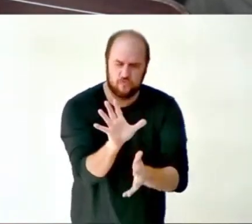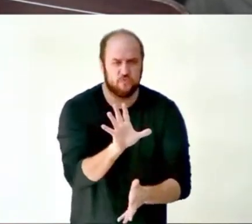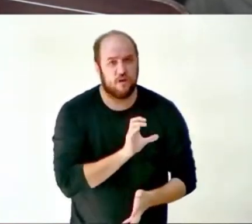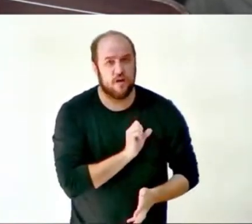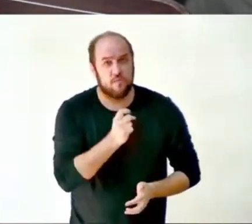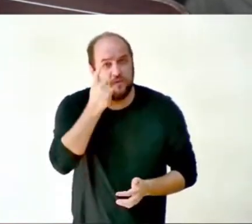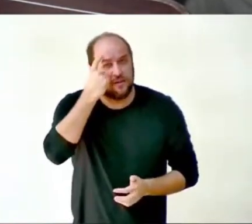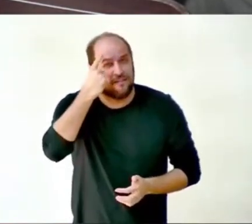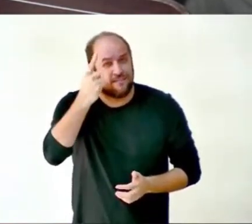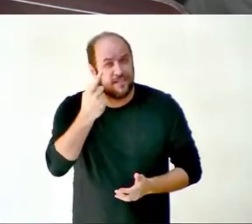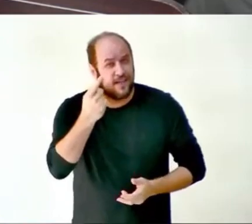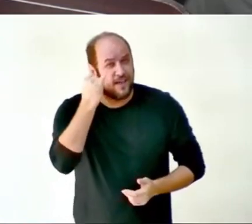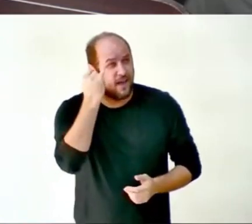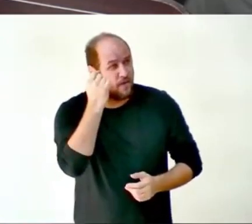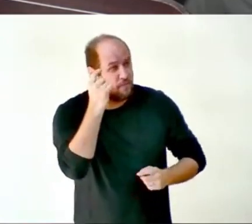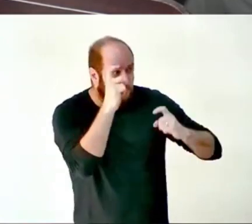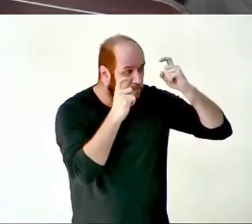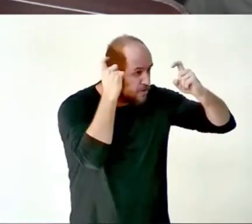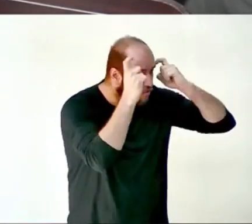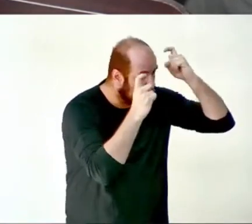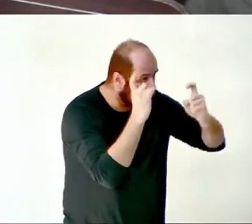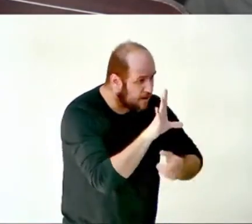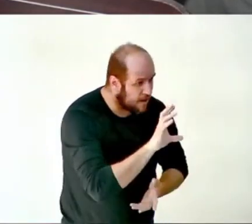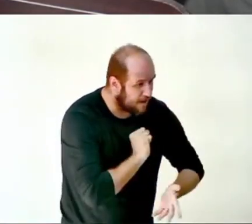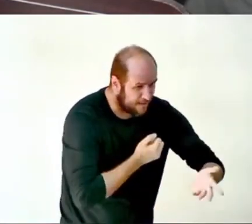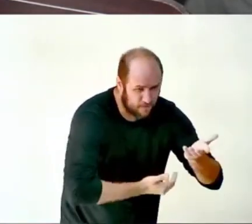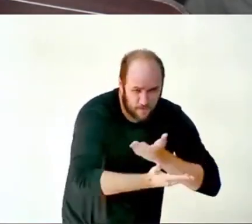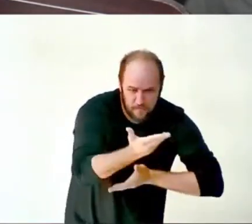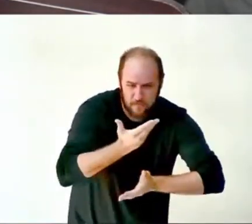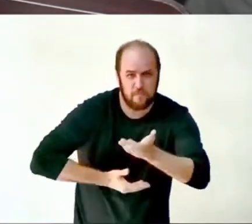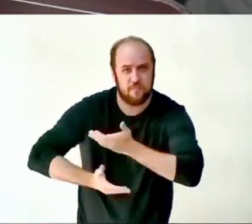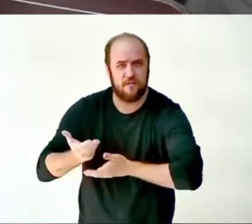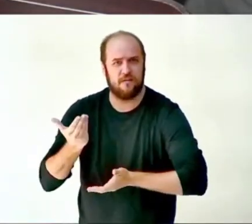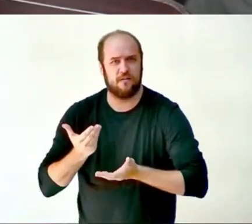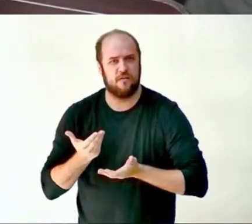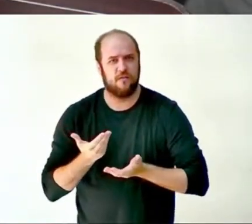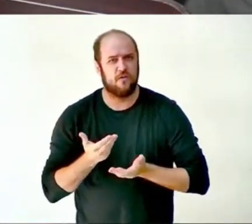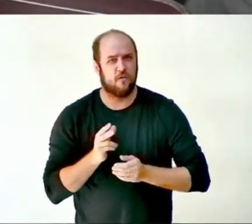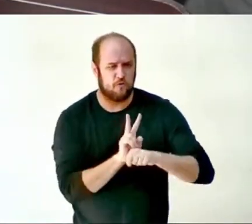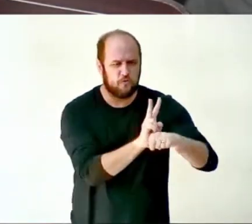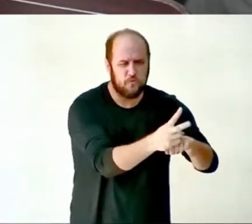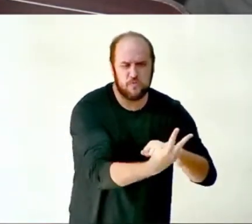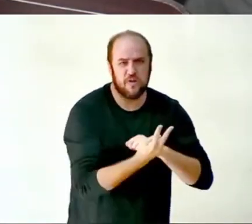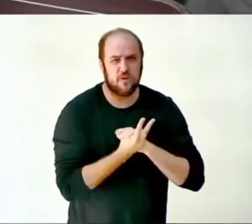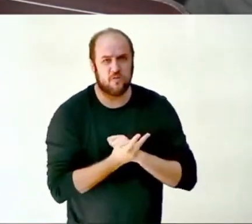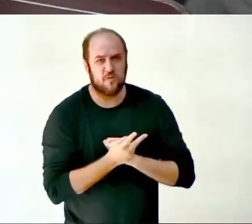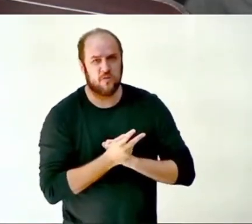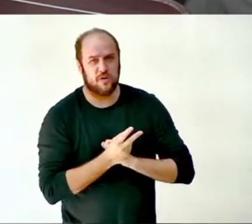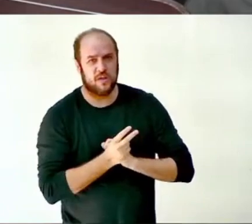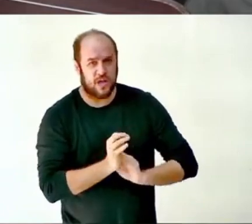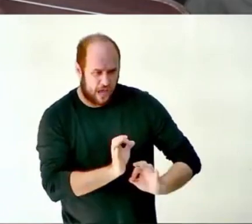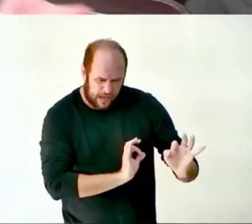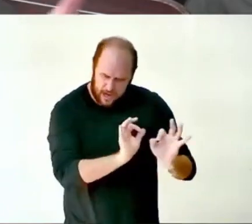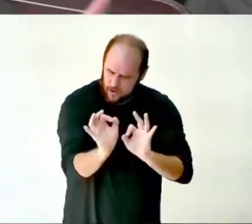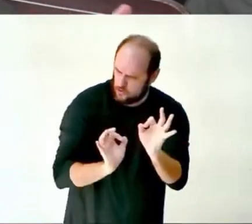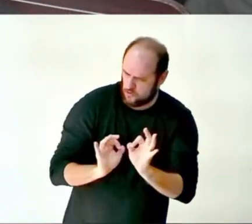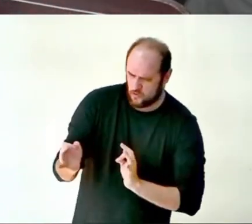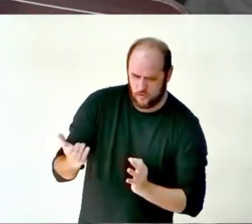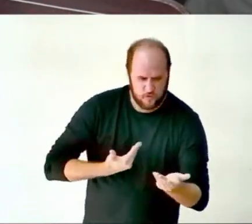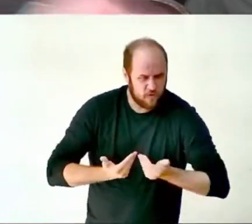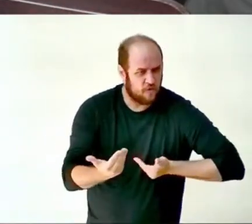é, importem-se uns com os outros em amor. A ideia é, corrijam-se uns aos outros em amor. A ideia